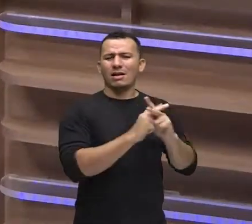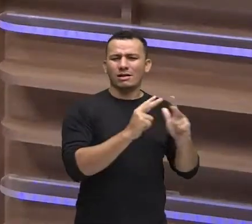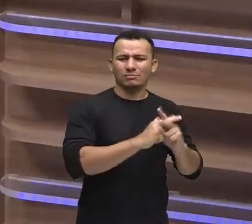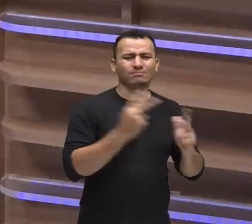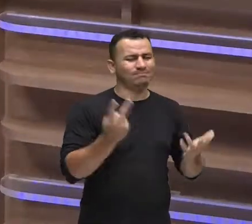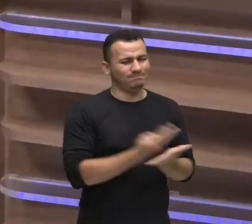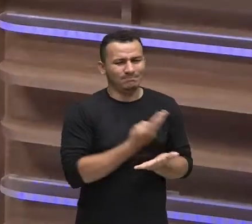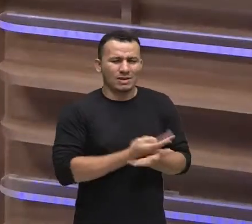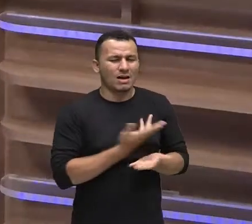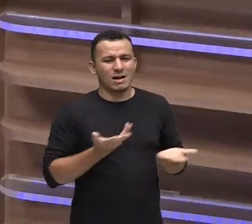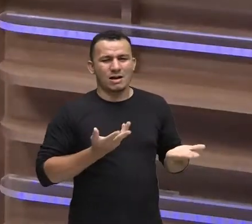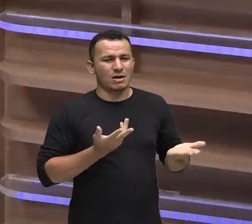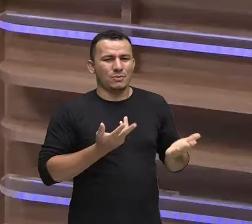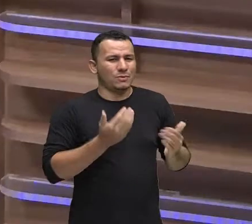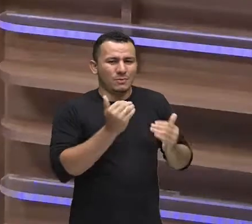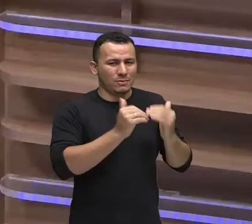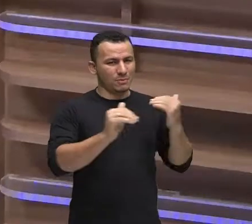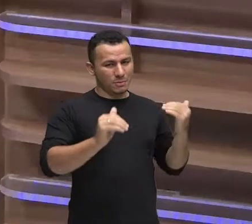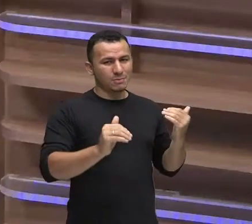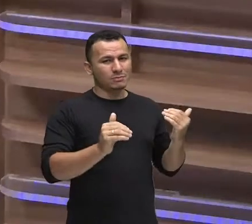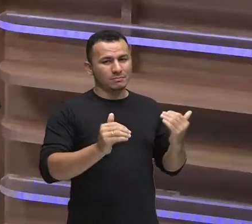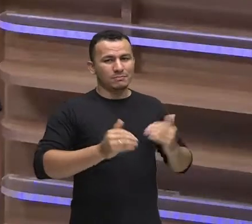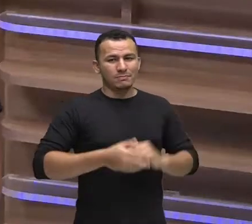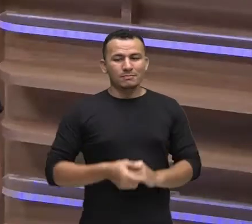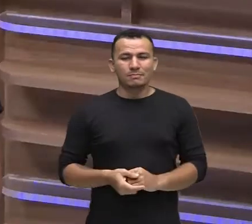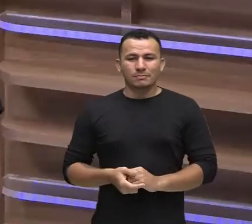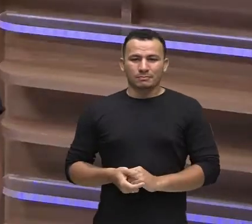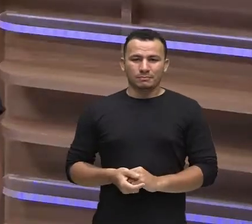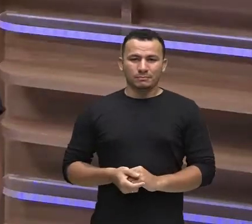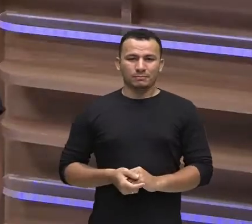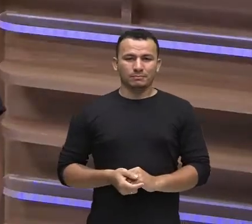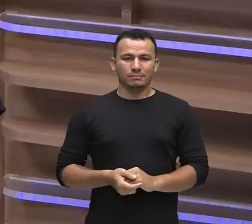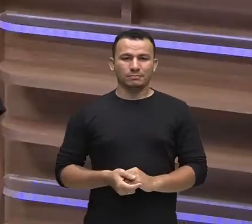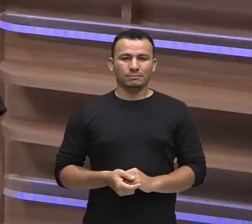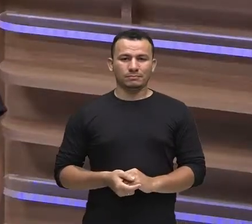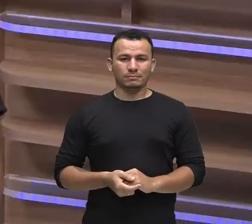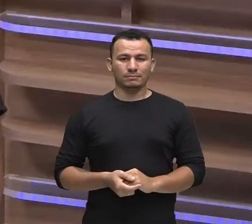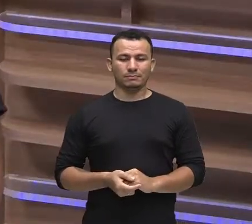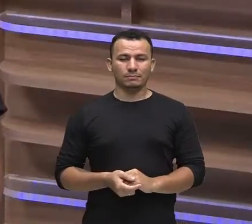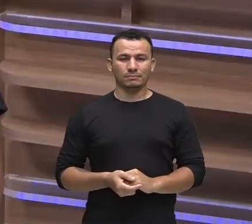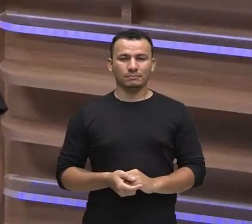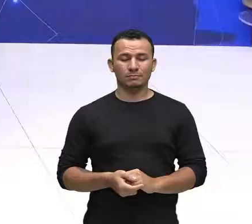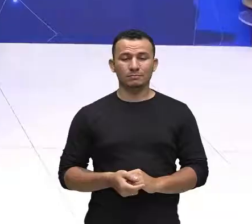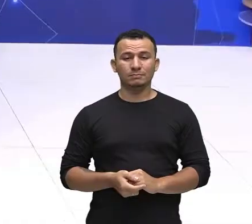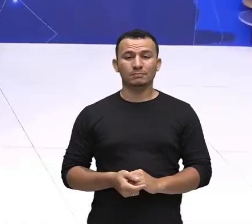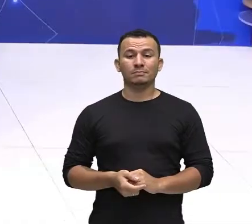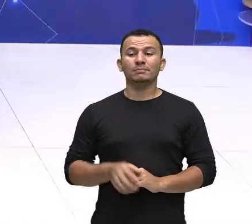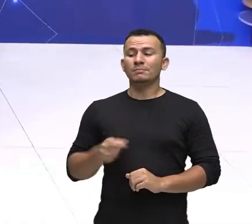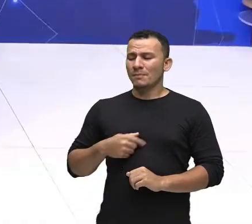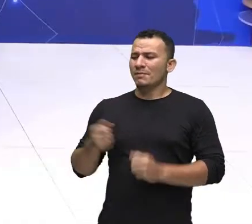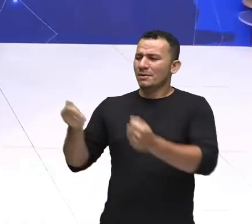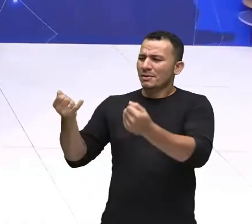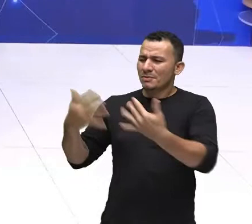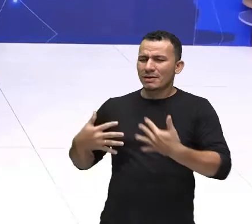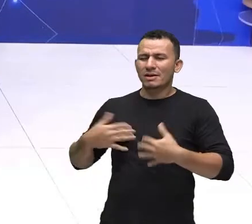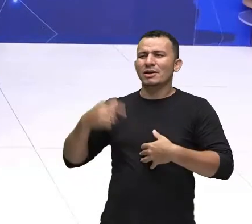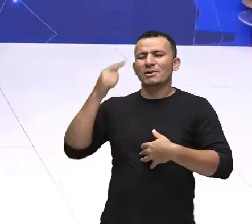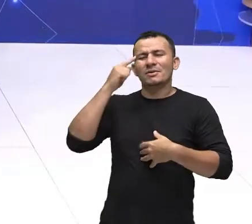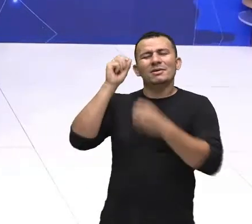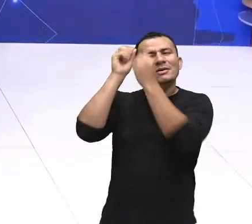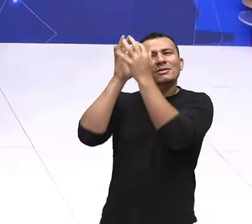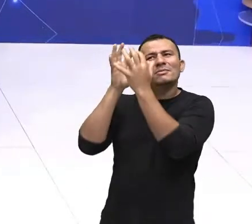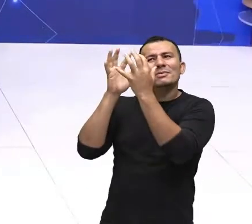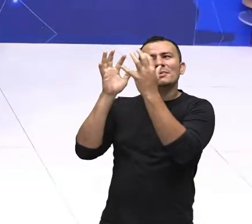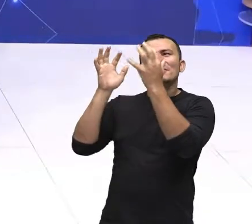correto para a situação, para o parceiro que está ali brincando, né? Você estava falando aí, Paulo, e eu estava aqui lembrando, acho que é um